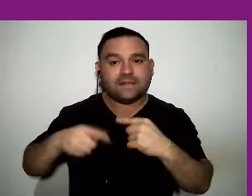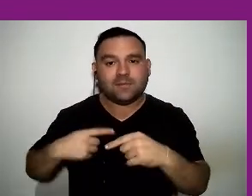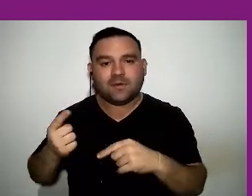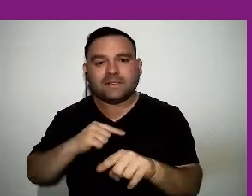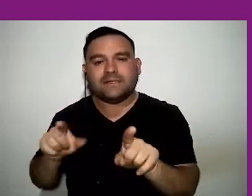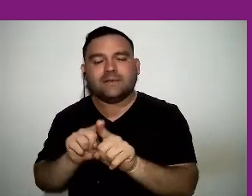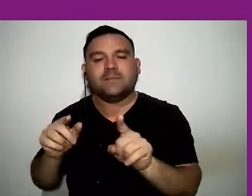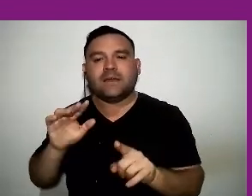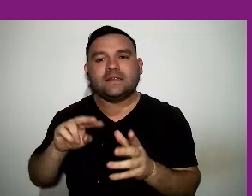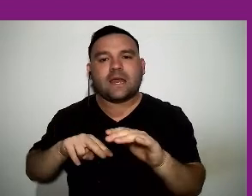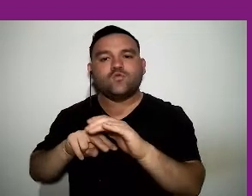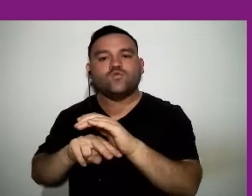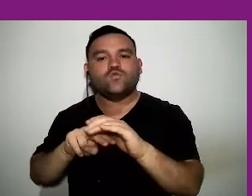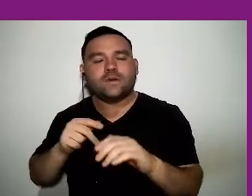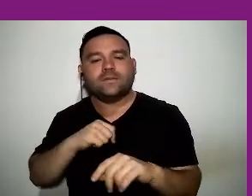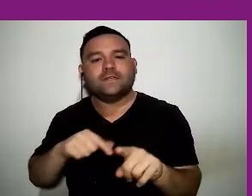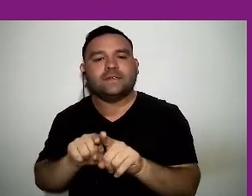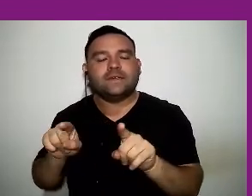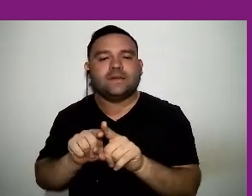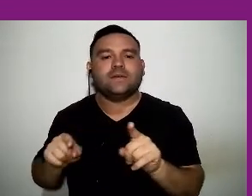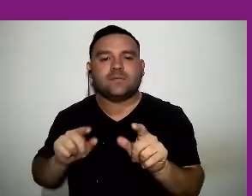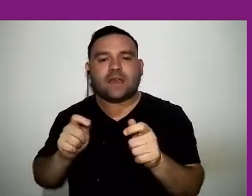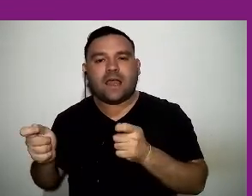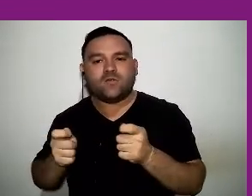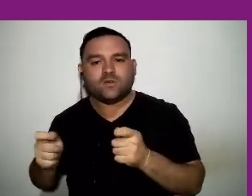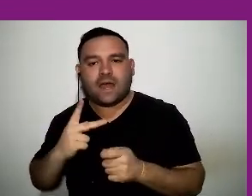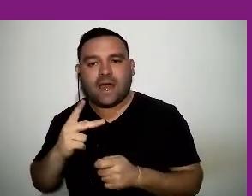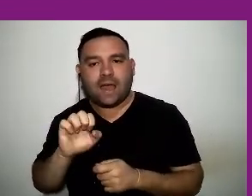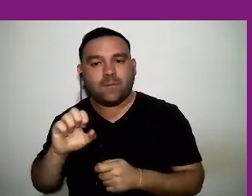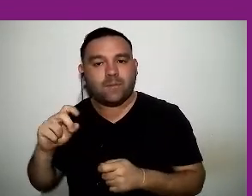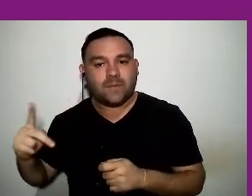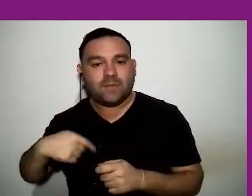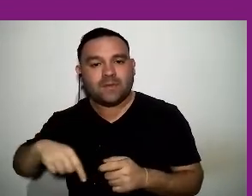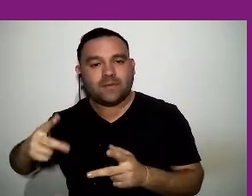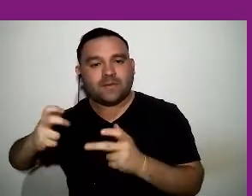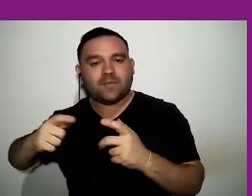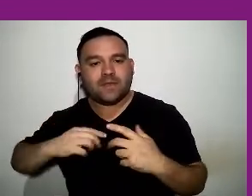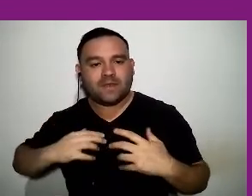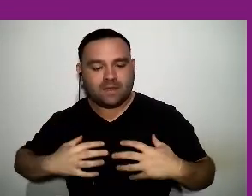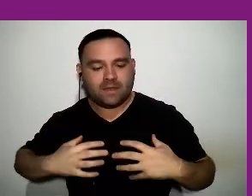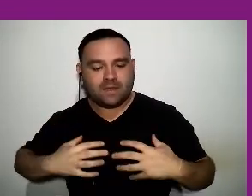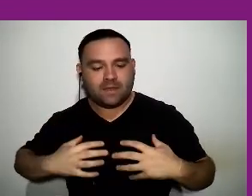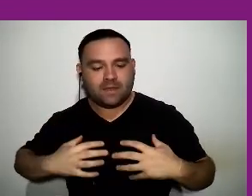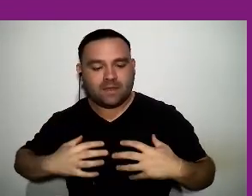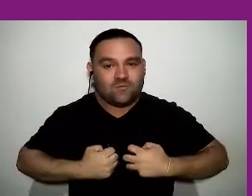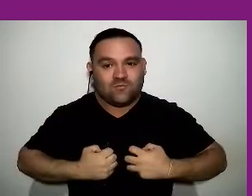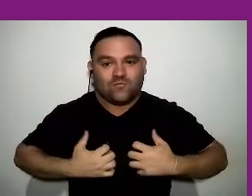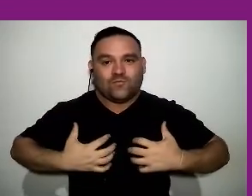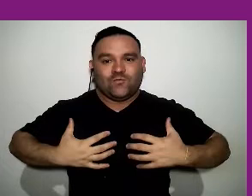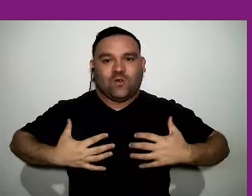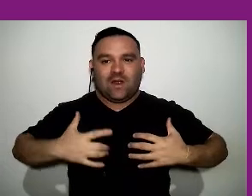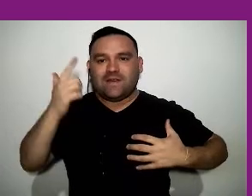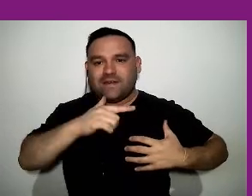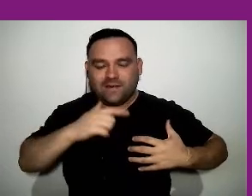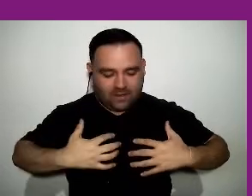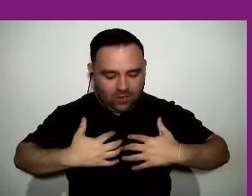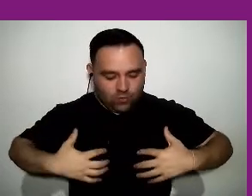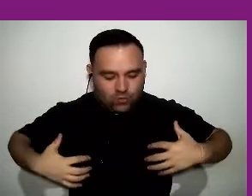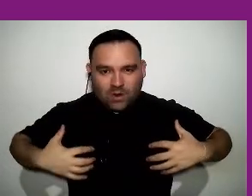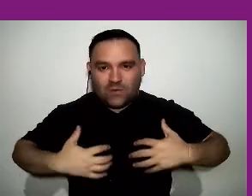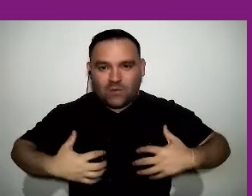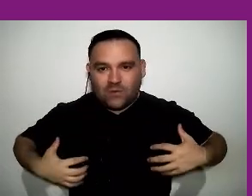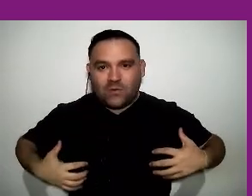na tomo, fazer a manobra de recrutamento e ajustar a PIP, a gente vê que a gente consegue bastante aeração desse pulmão,